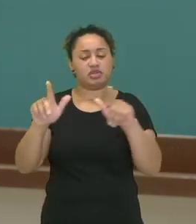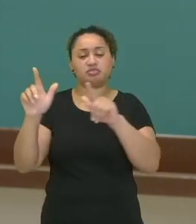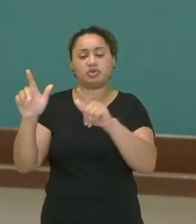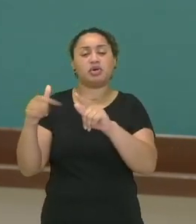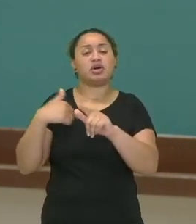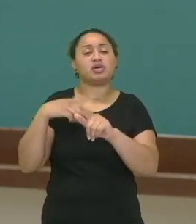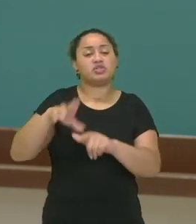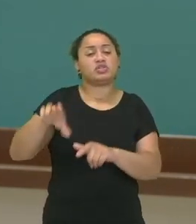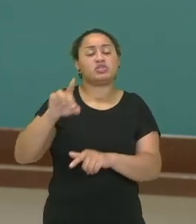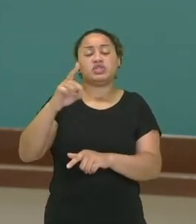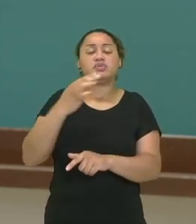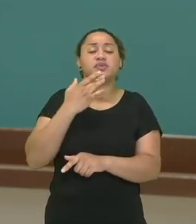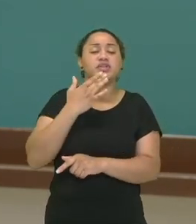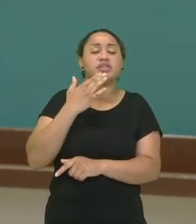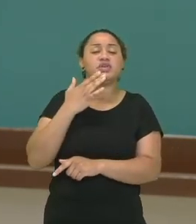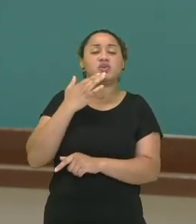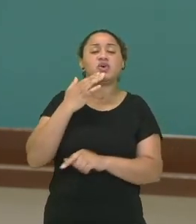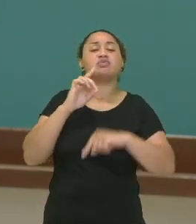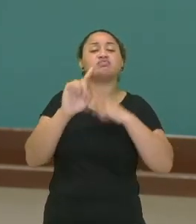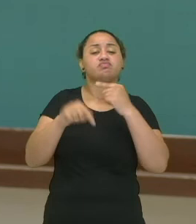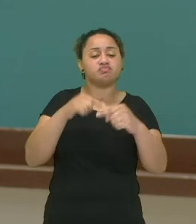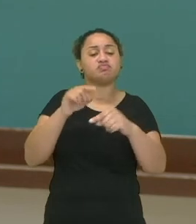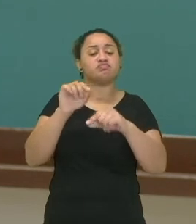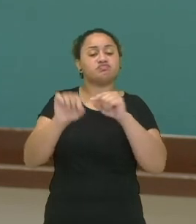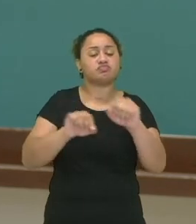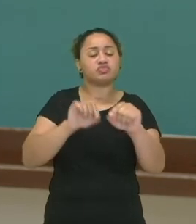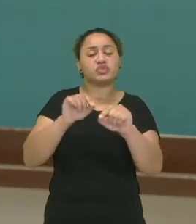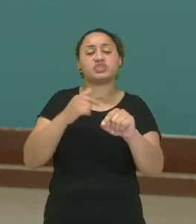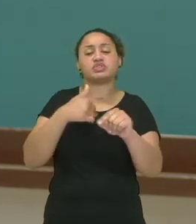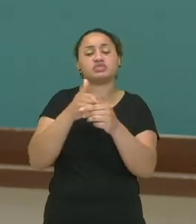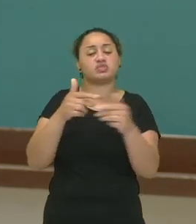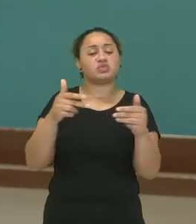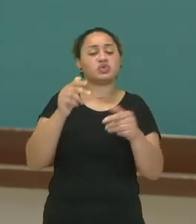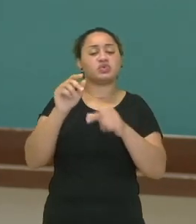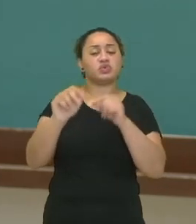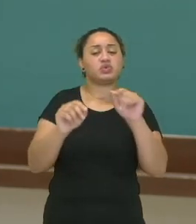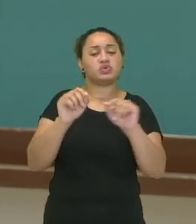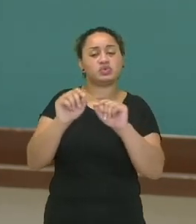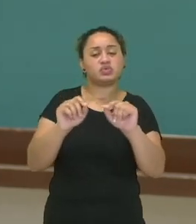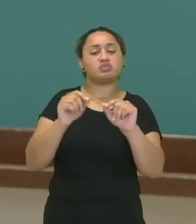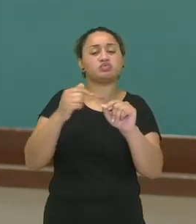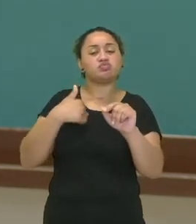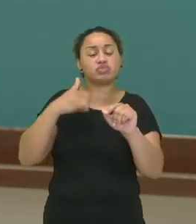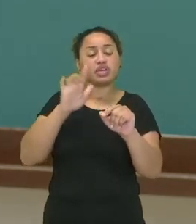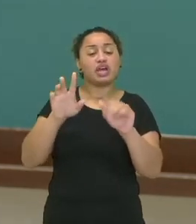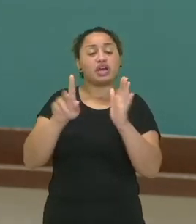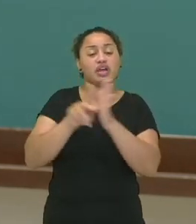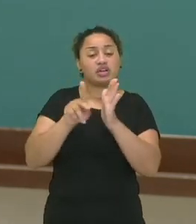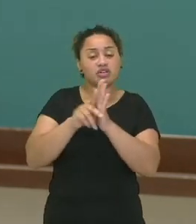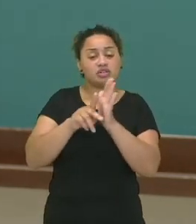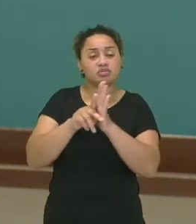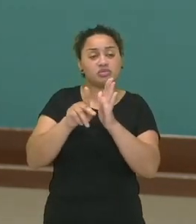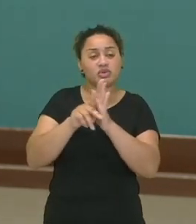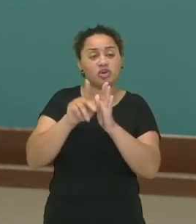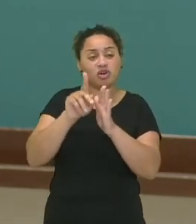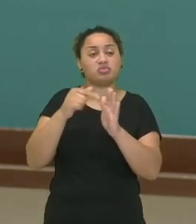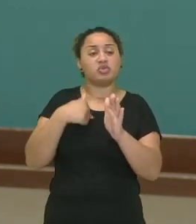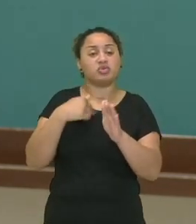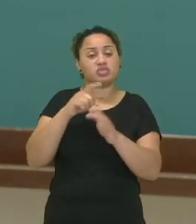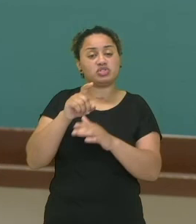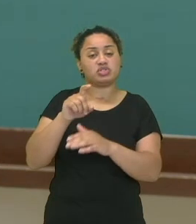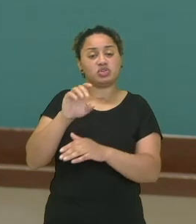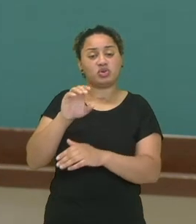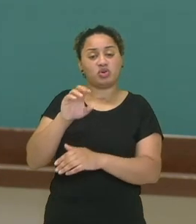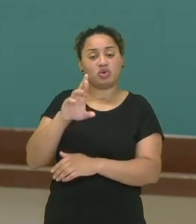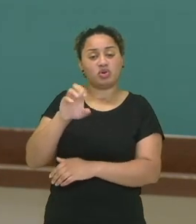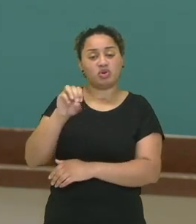para cada cor e depois ir sobrepondo essas cores para ter a sua obra de cromoxilogravura, né, colorida daí, tá bom?